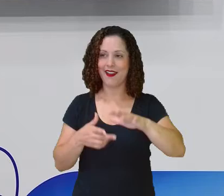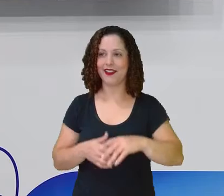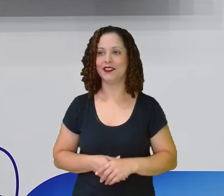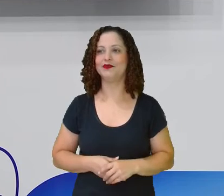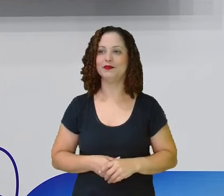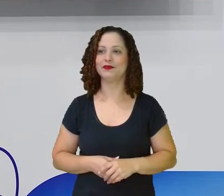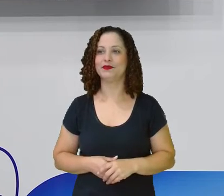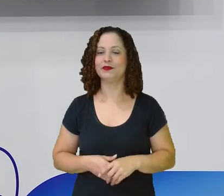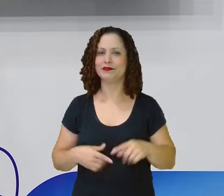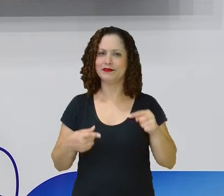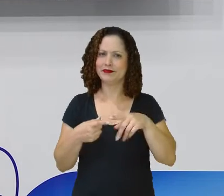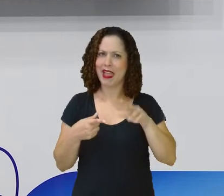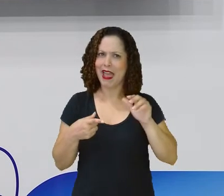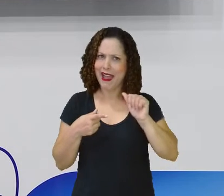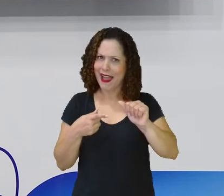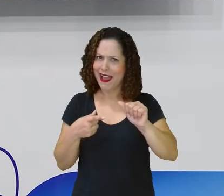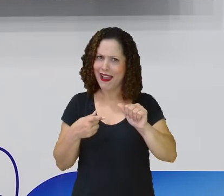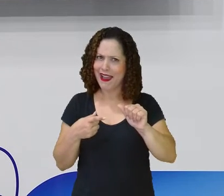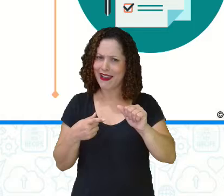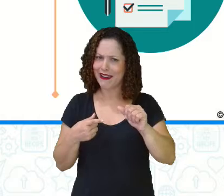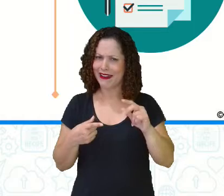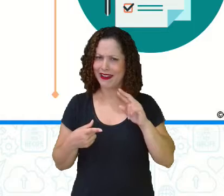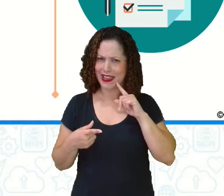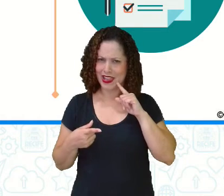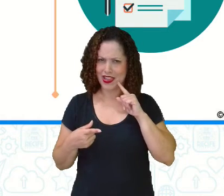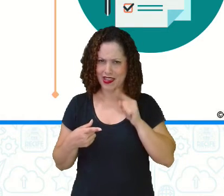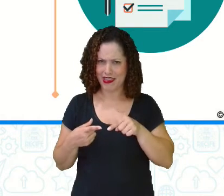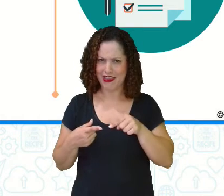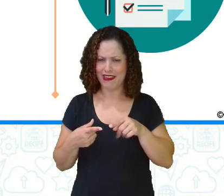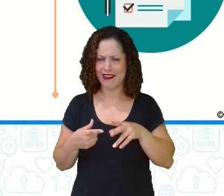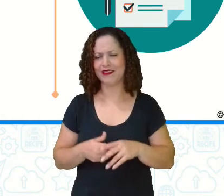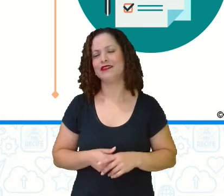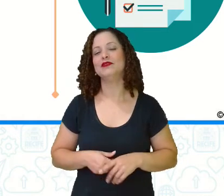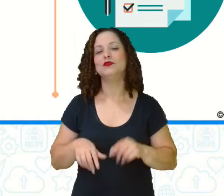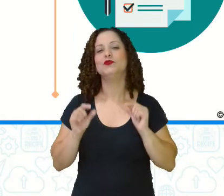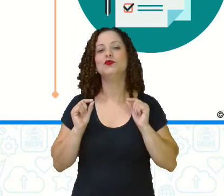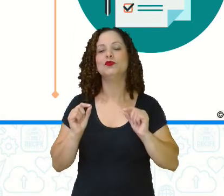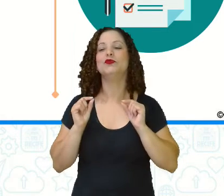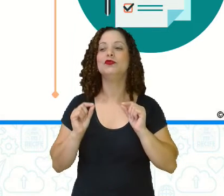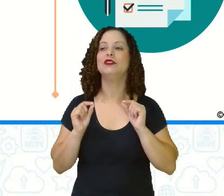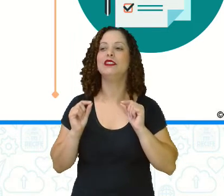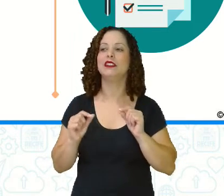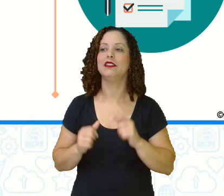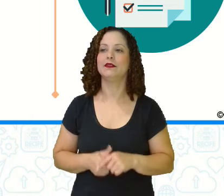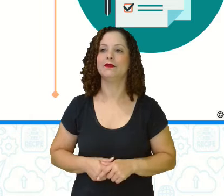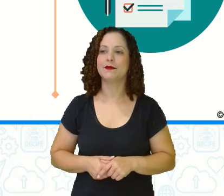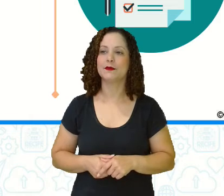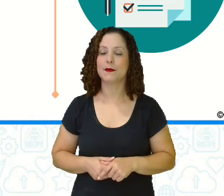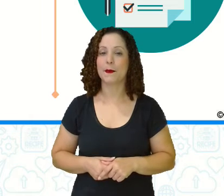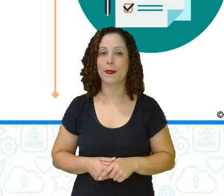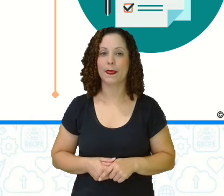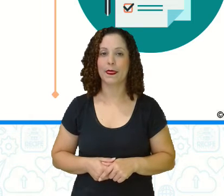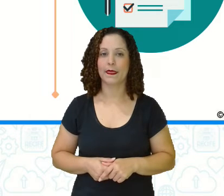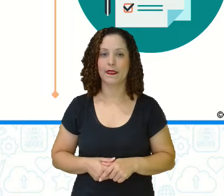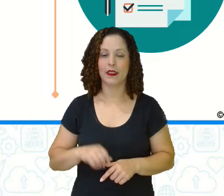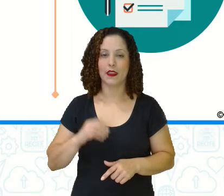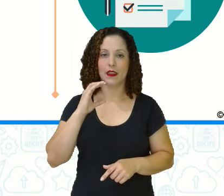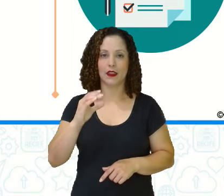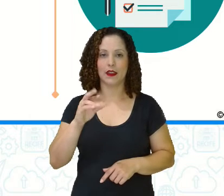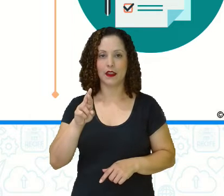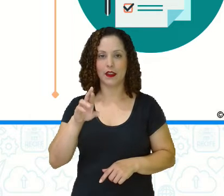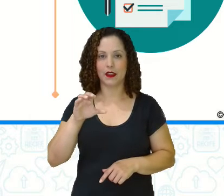A? Letra A. Martim respondeu letra A. Será? Lembra, a crosta terrestre,